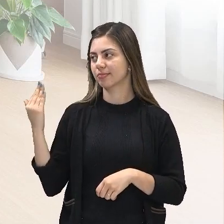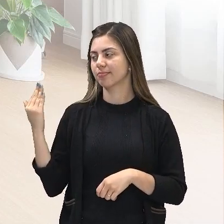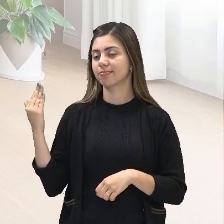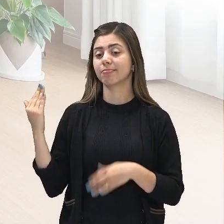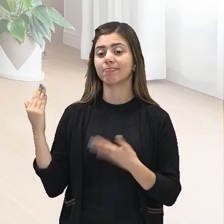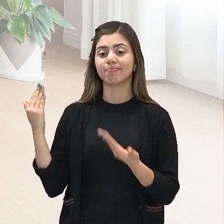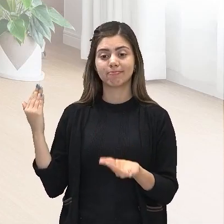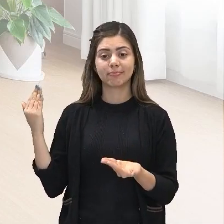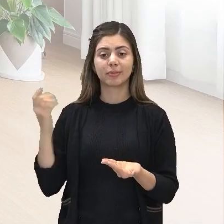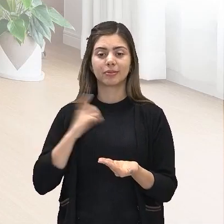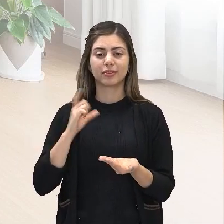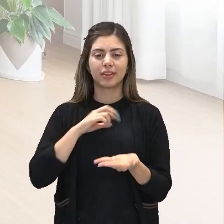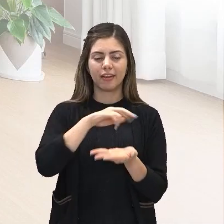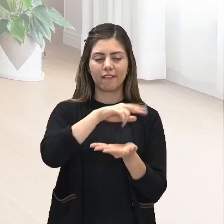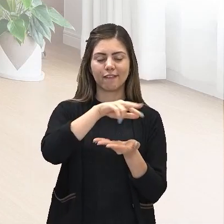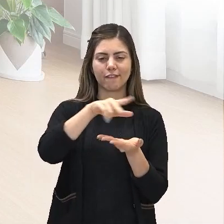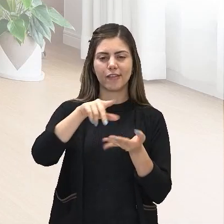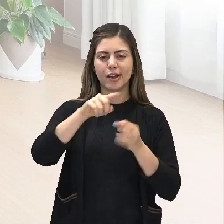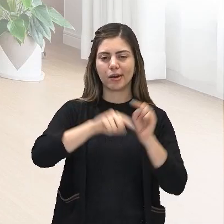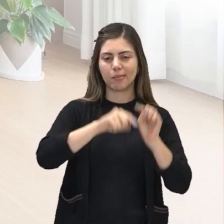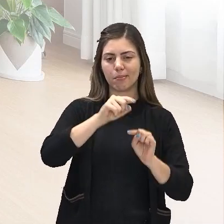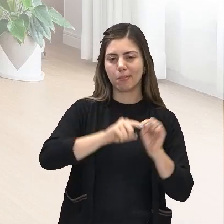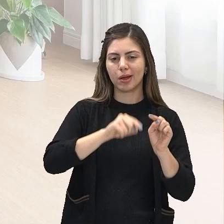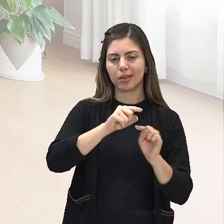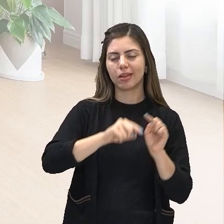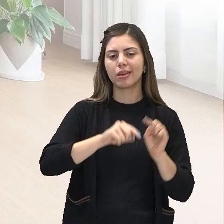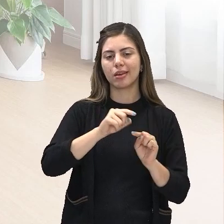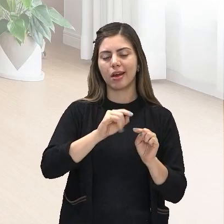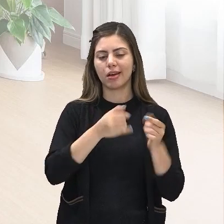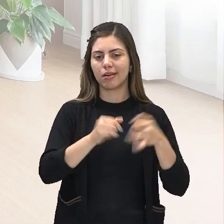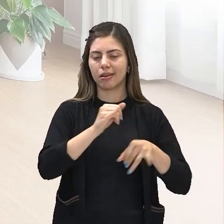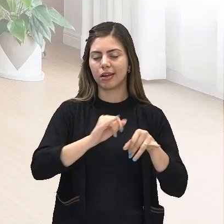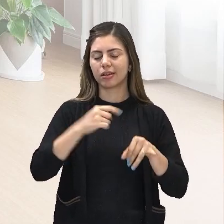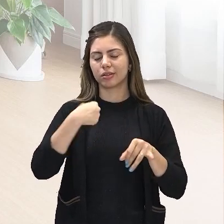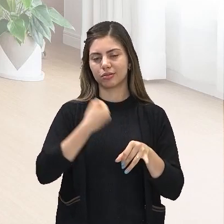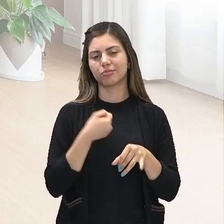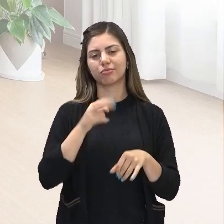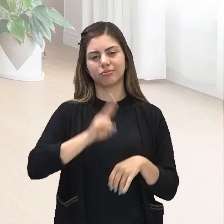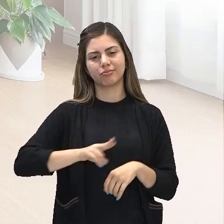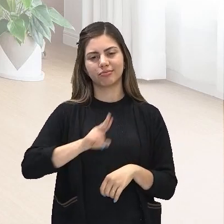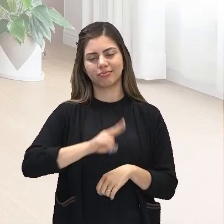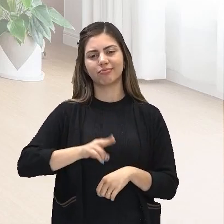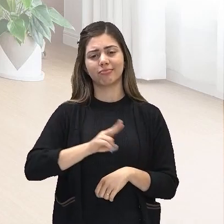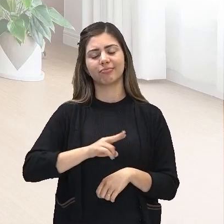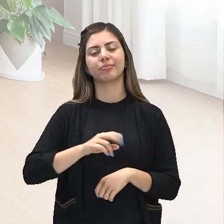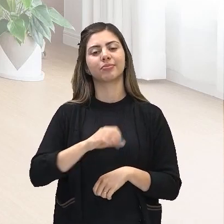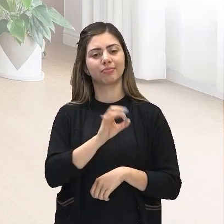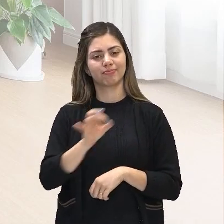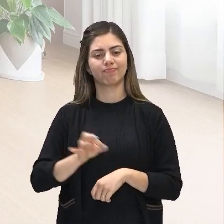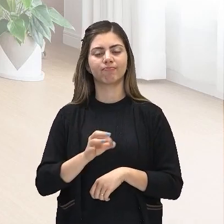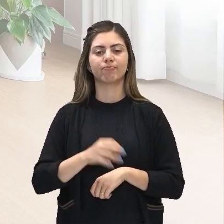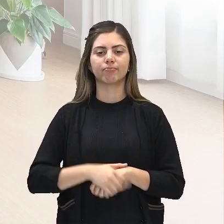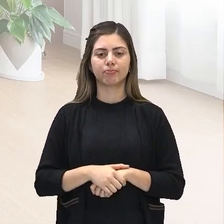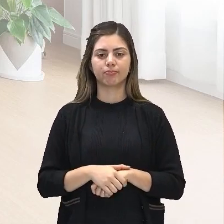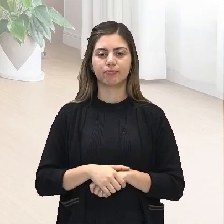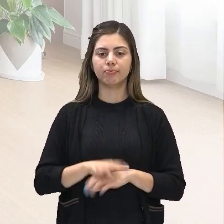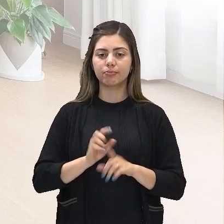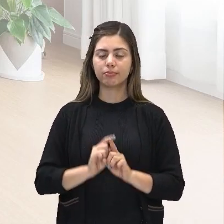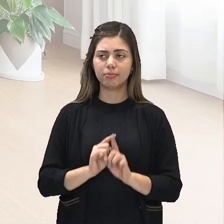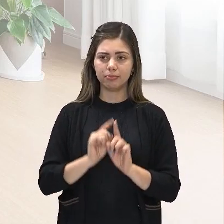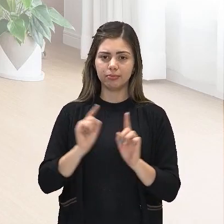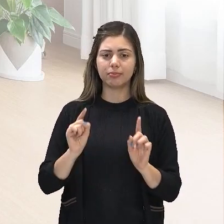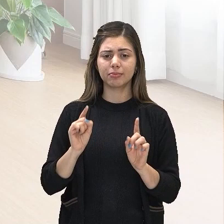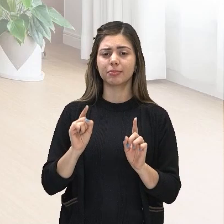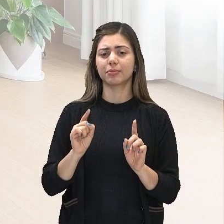observar muitos desses equipamentos que são muito úteis no nosso dia a dia, a gente vai precisar bastante ali. Mas